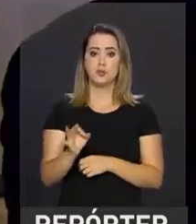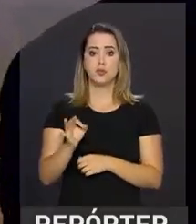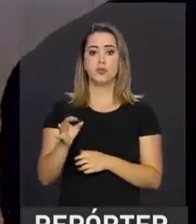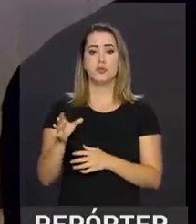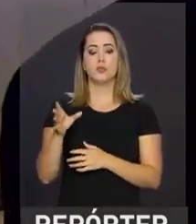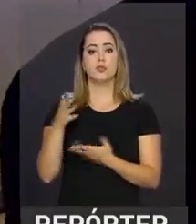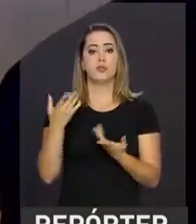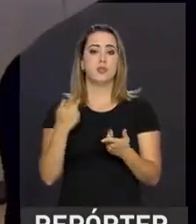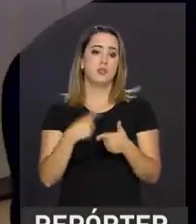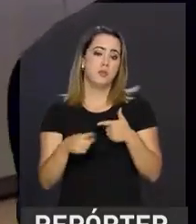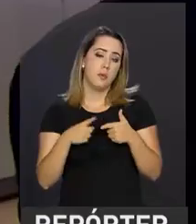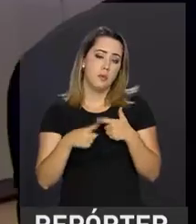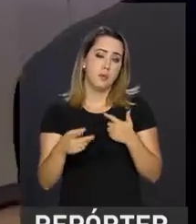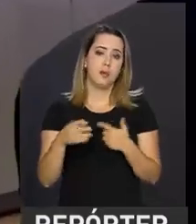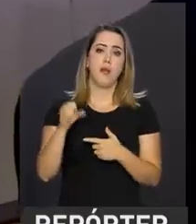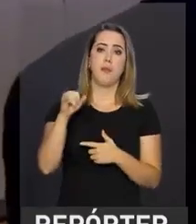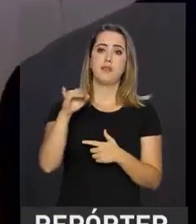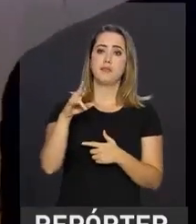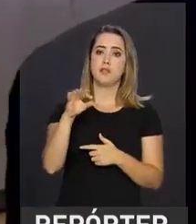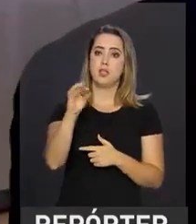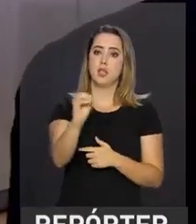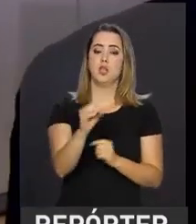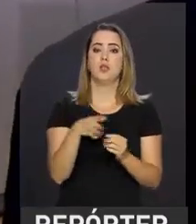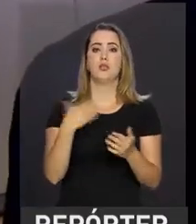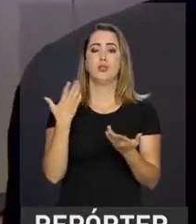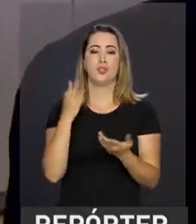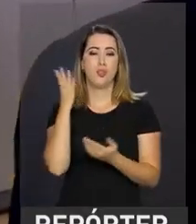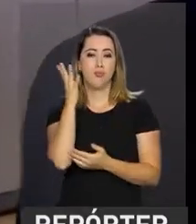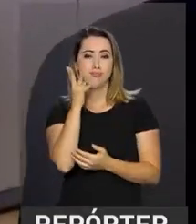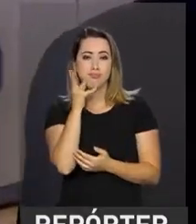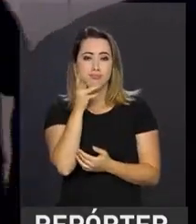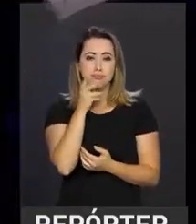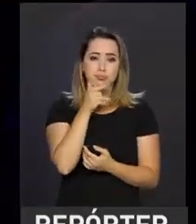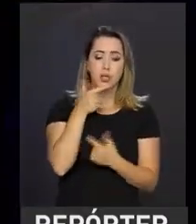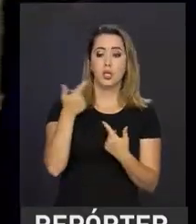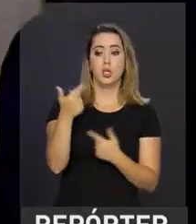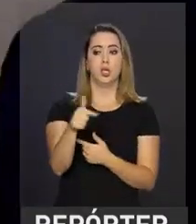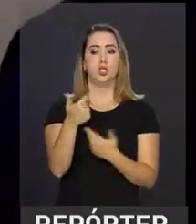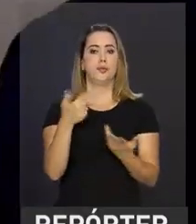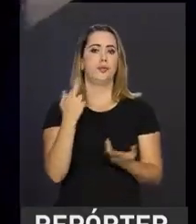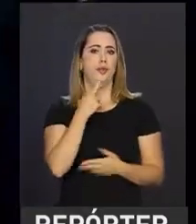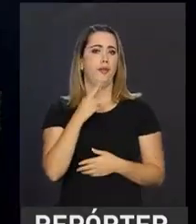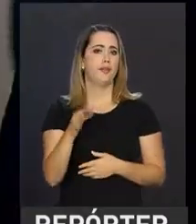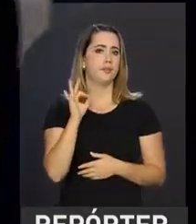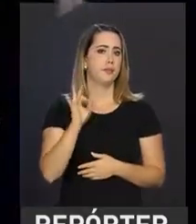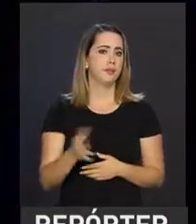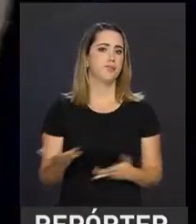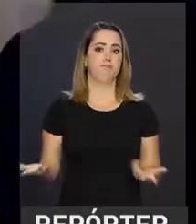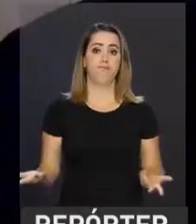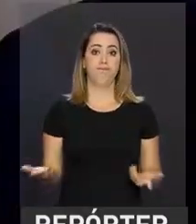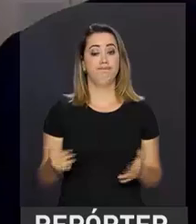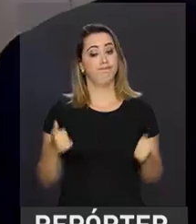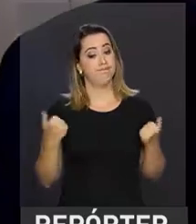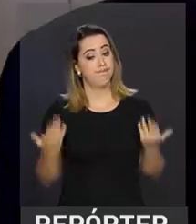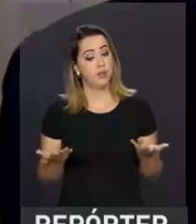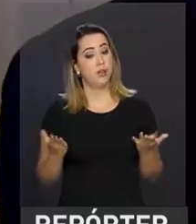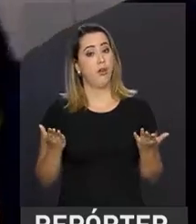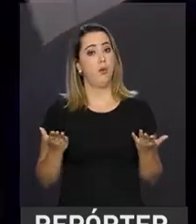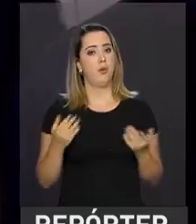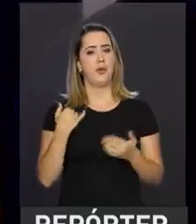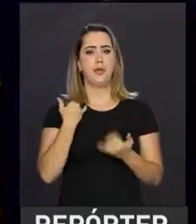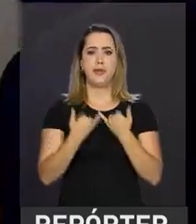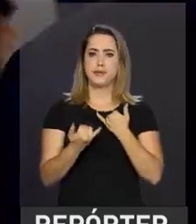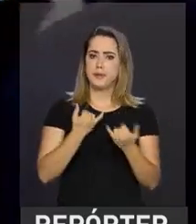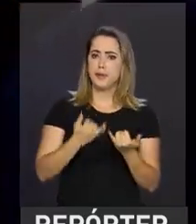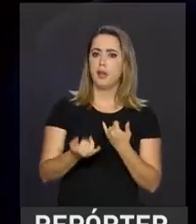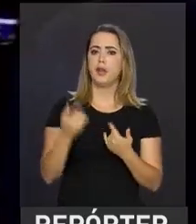conflito sírio, por exemplo, que se alonga por muitos anos e que não tem tido uma solução. Enfim, eu estudando aqui alguns